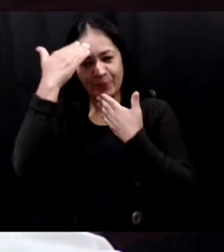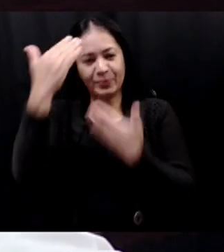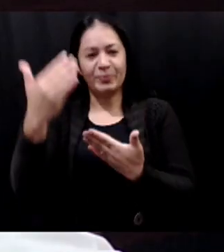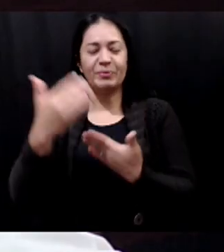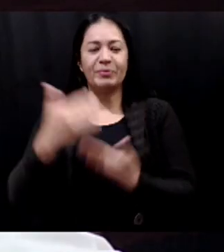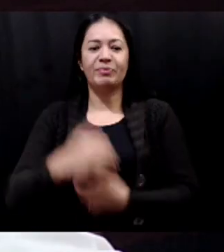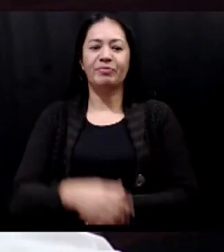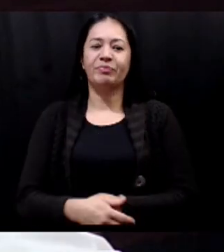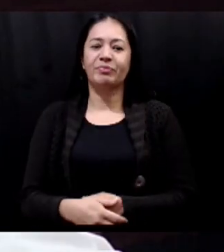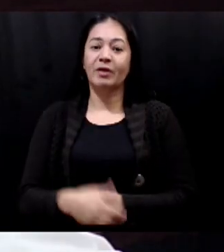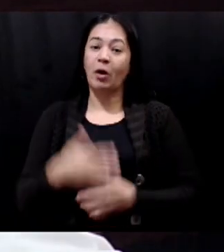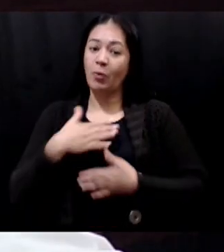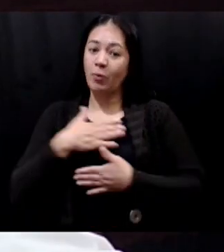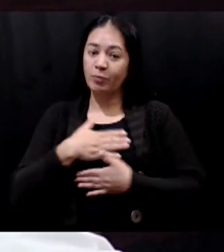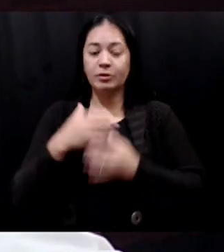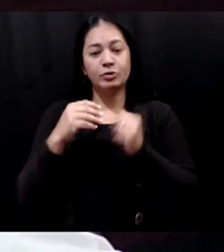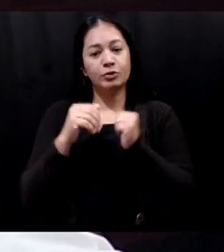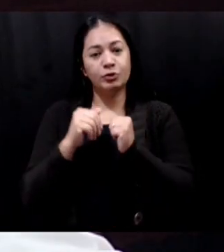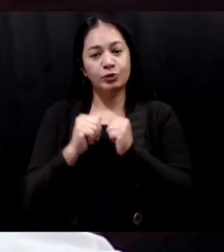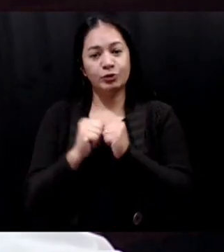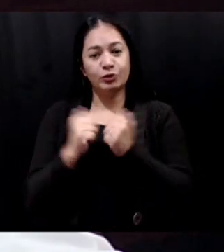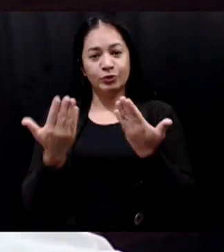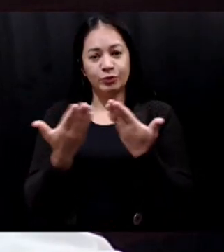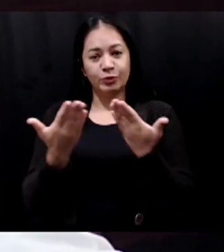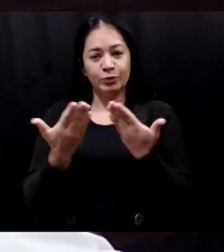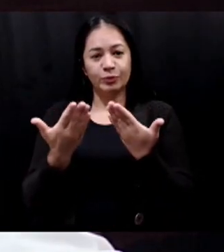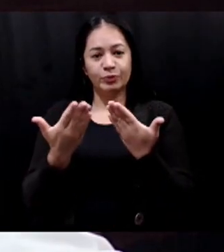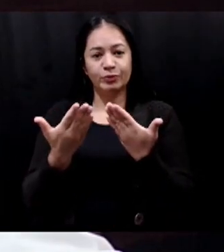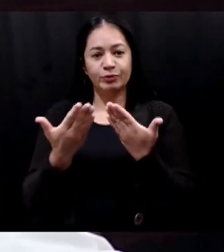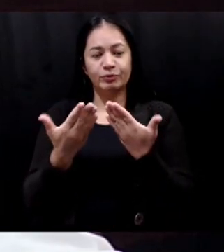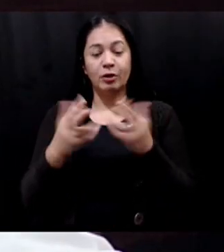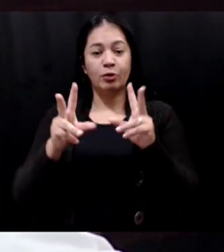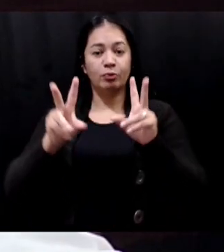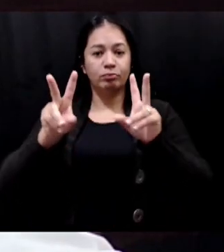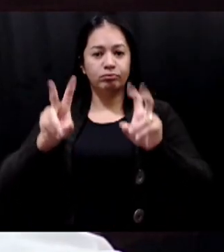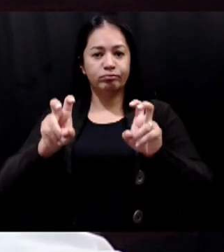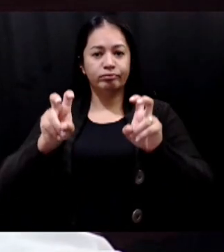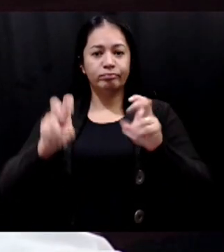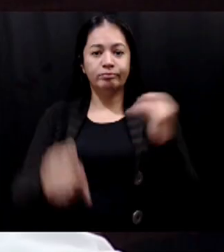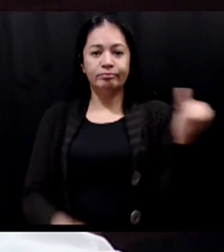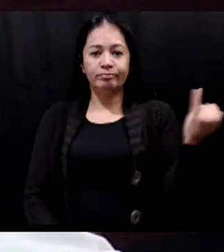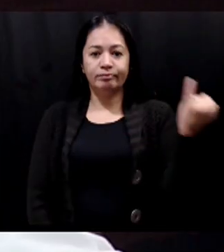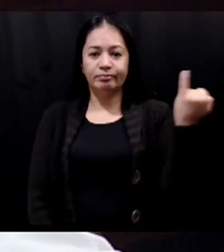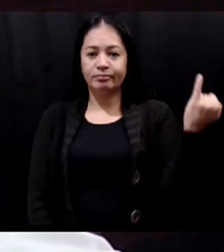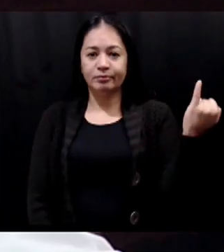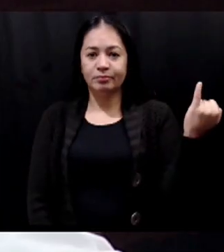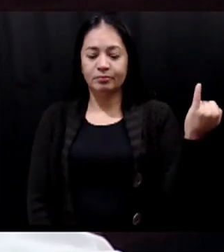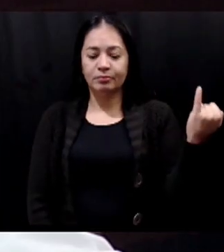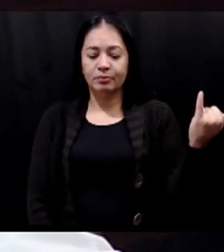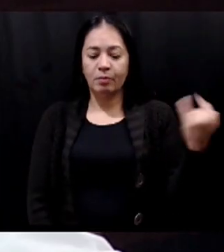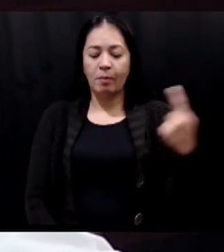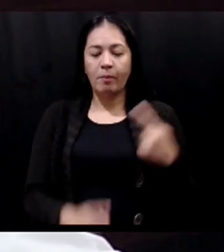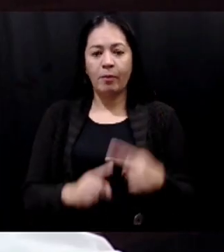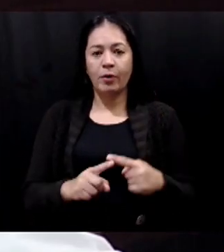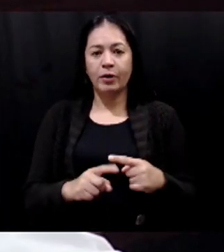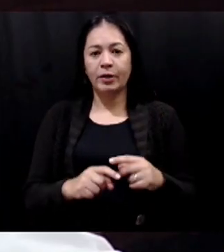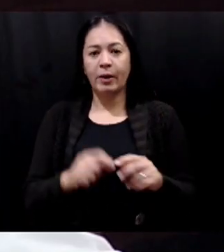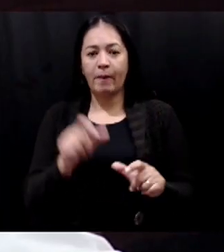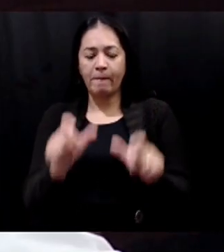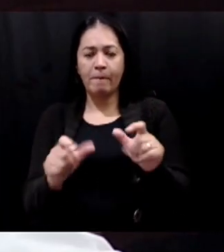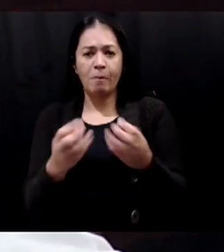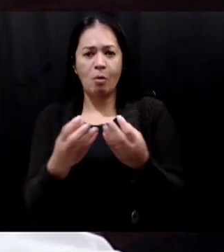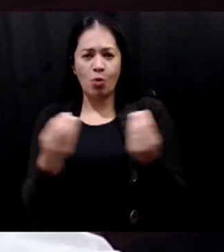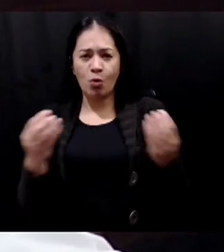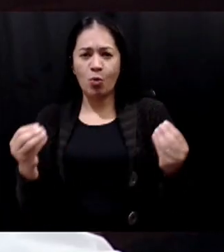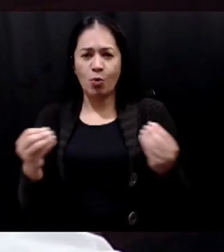prazer estar aqui com vocês. Esse é um tema extremamente importante que afeta milhões de pessoas todos os dias, não só